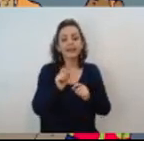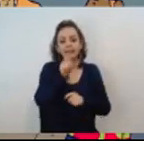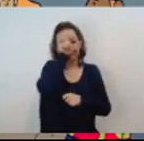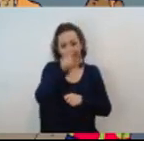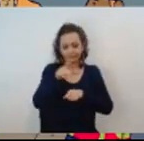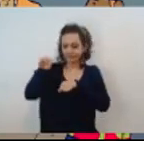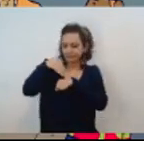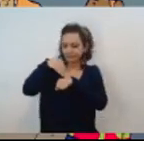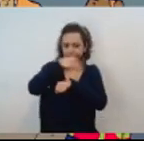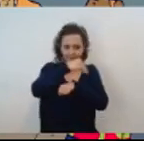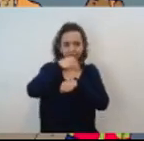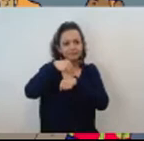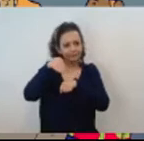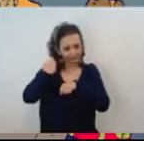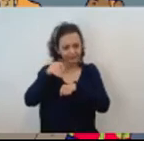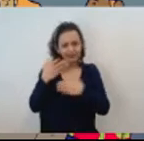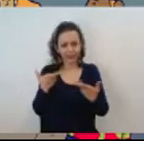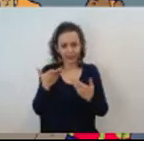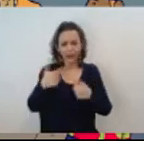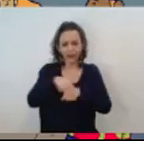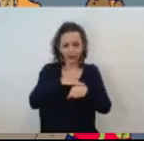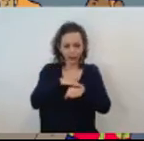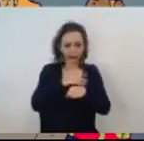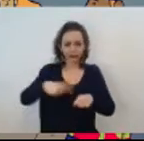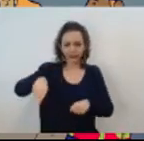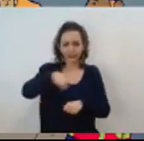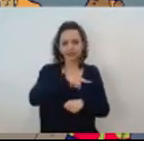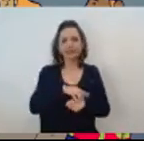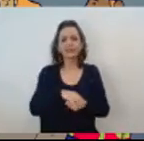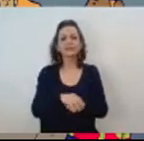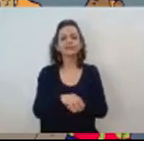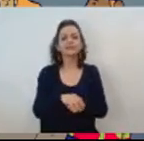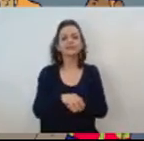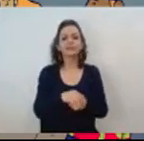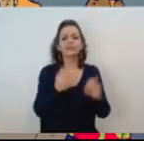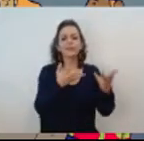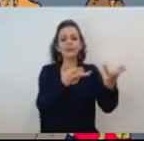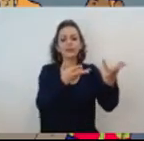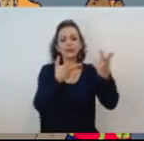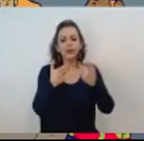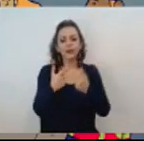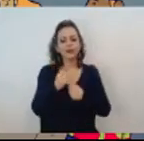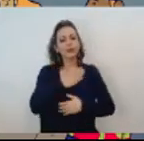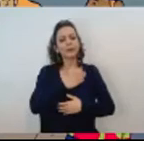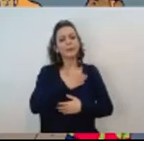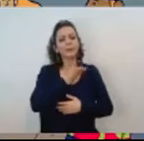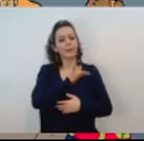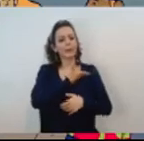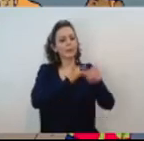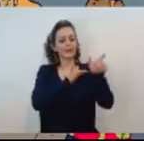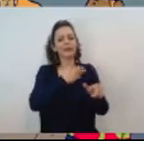desses painel a gente gostaria de saber gostaria de chamar aqui meu colega kicko Campos